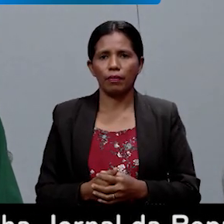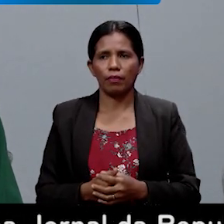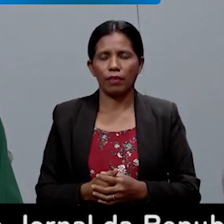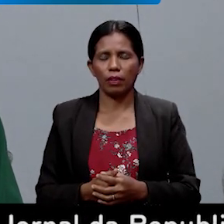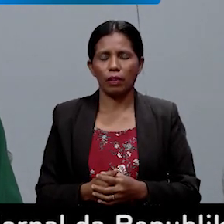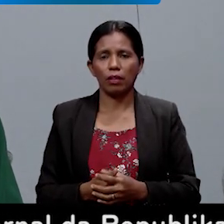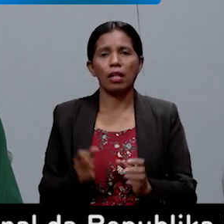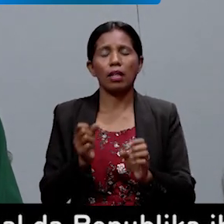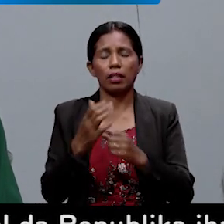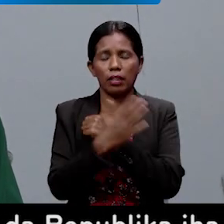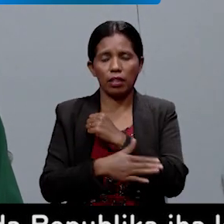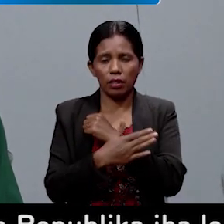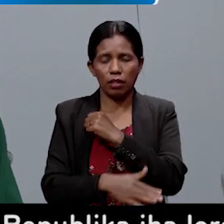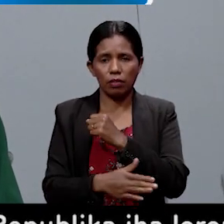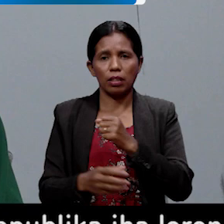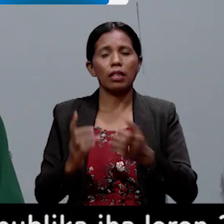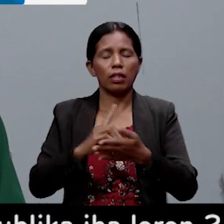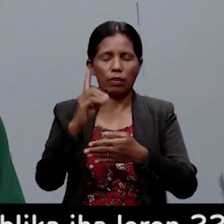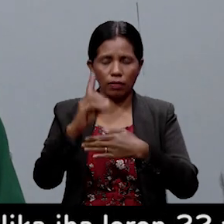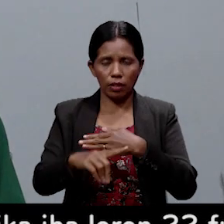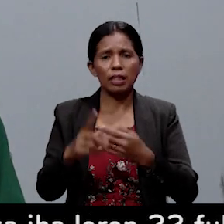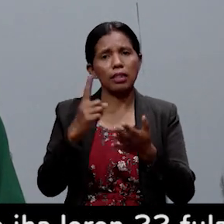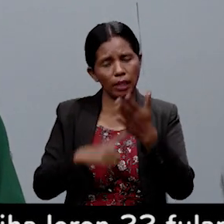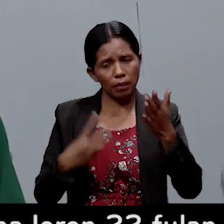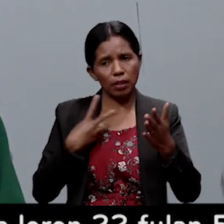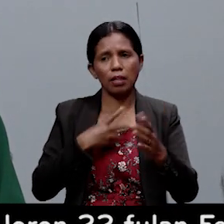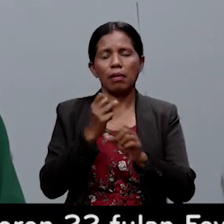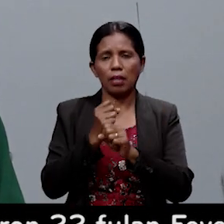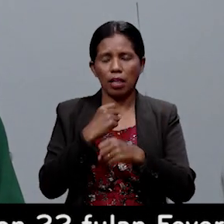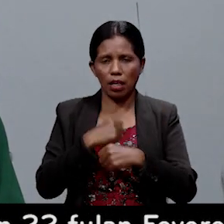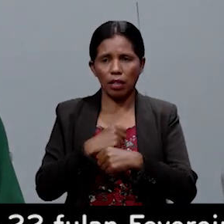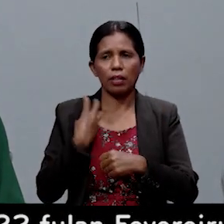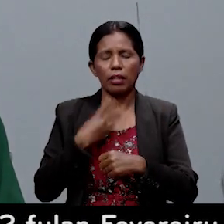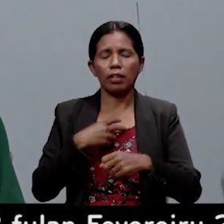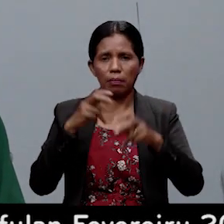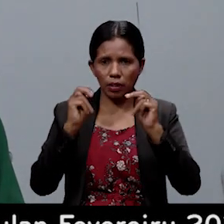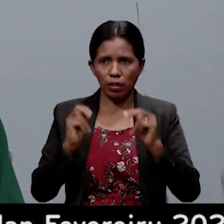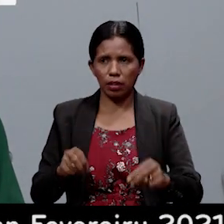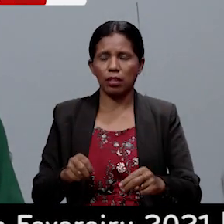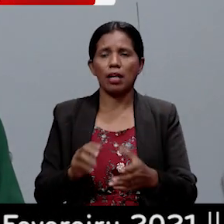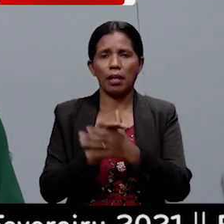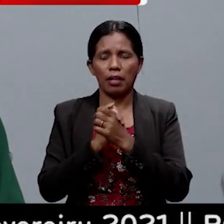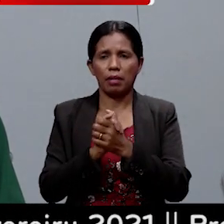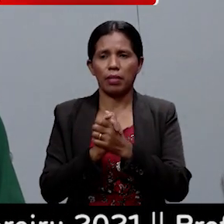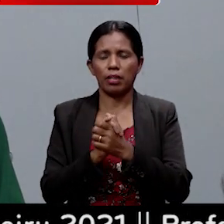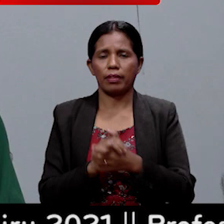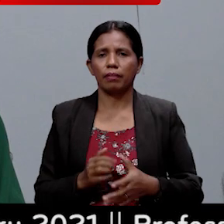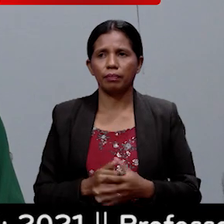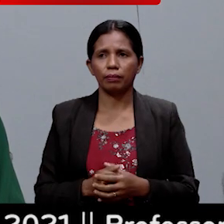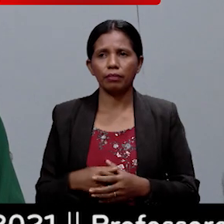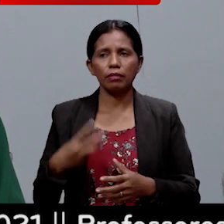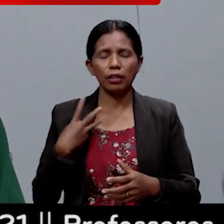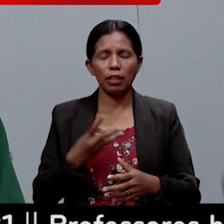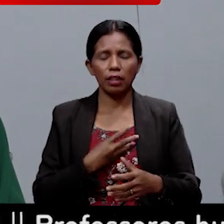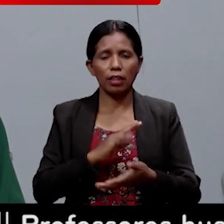construção ainda né. Será que te belari, ite precisa Hameting, ita